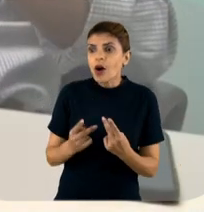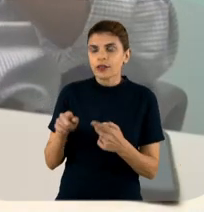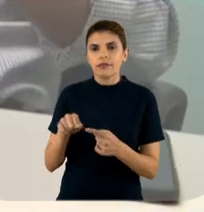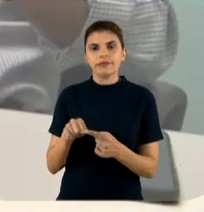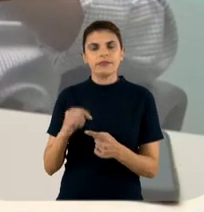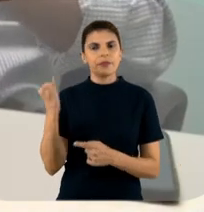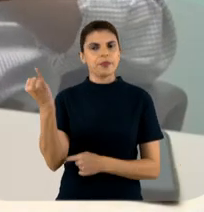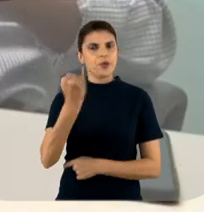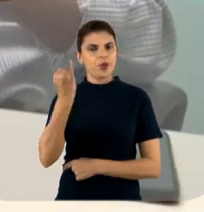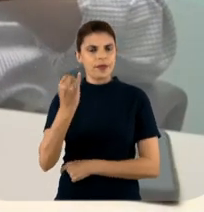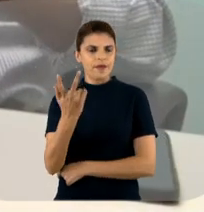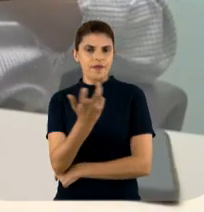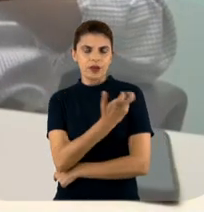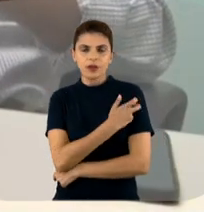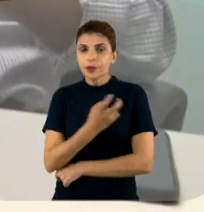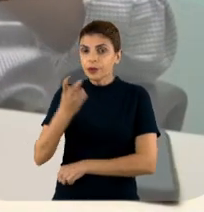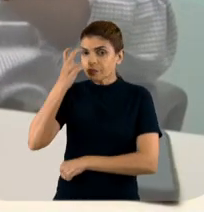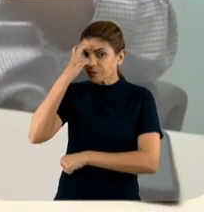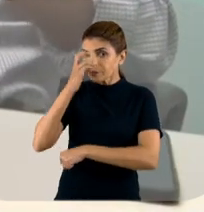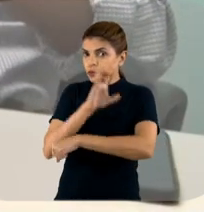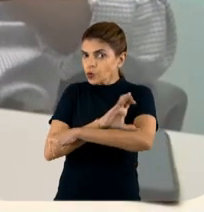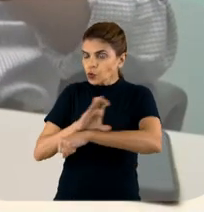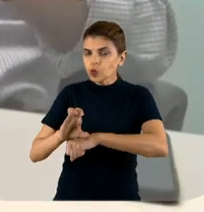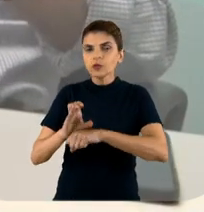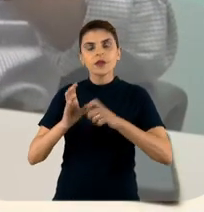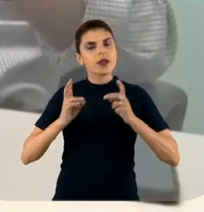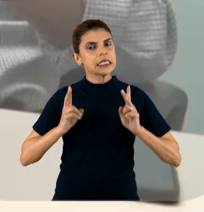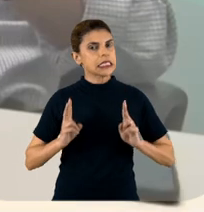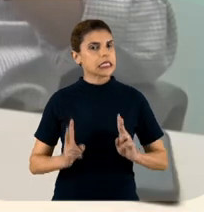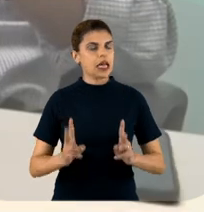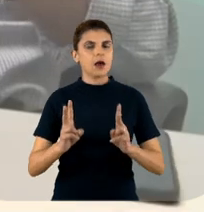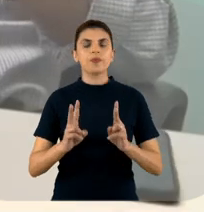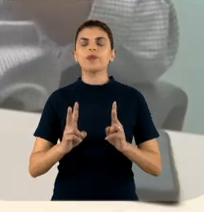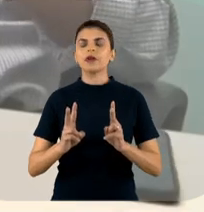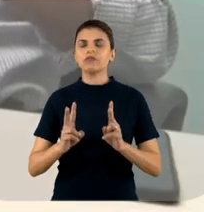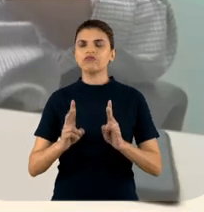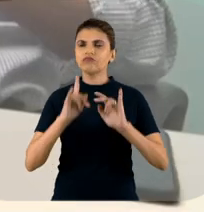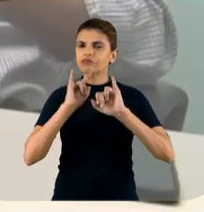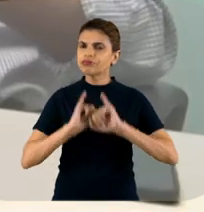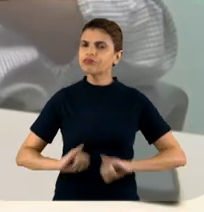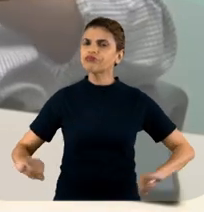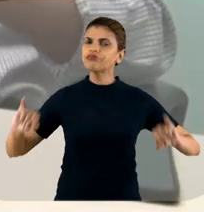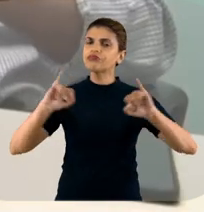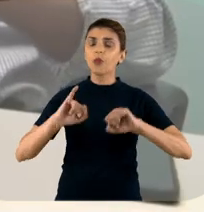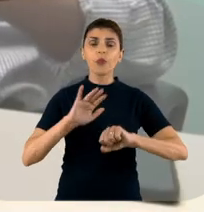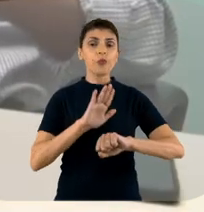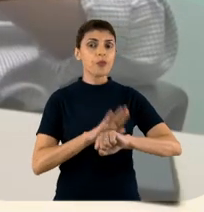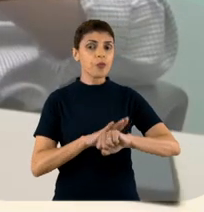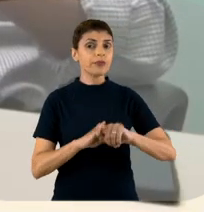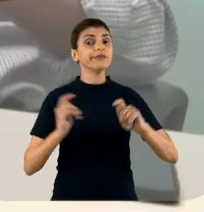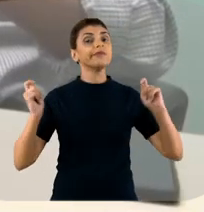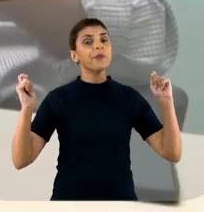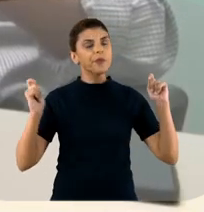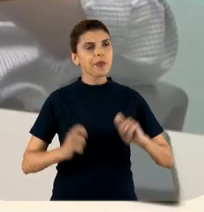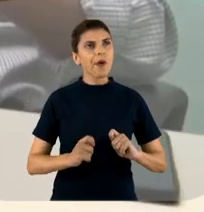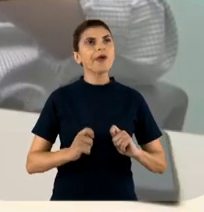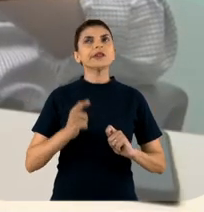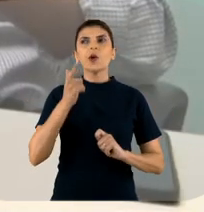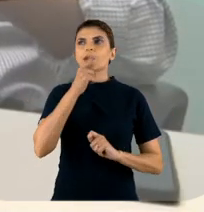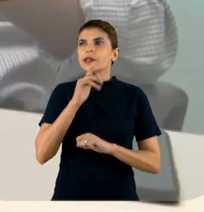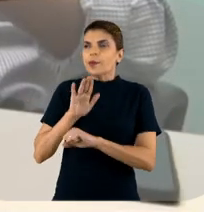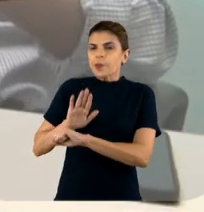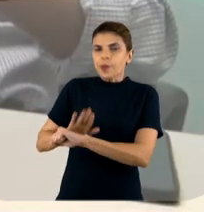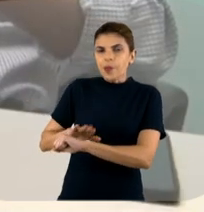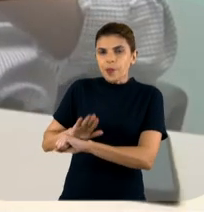essa essa ferramenta que é tão importante né Toda essa cultura tem que tá tem que ser fortalecida nesse momento para que a gente possa sair